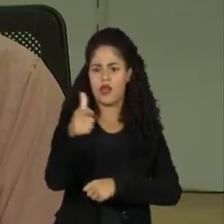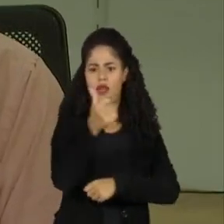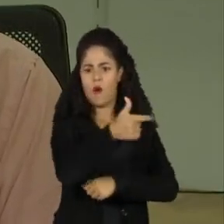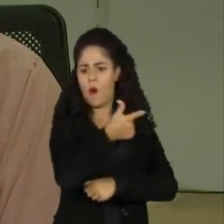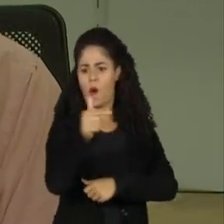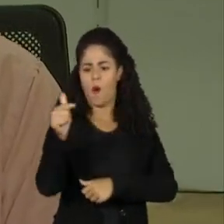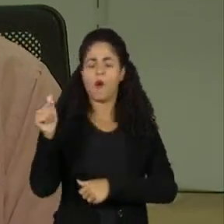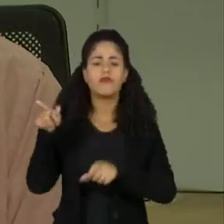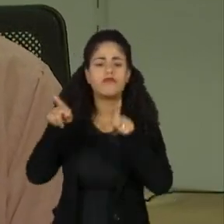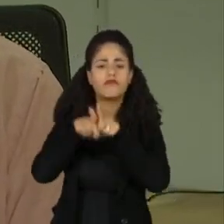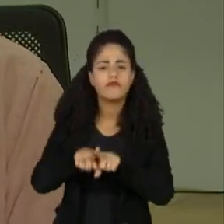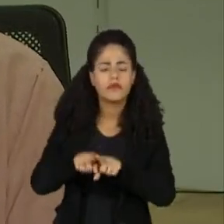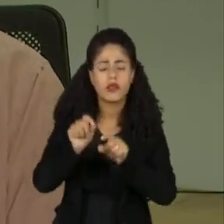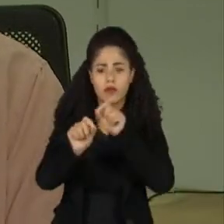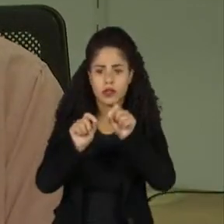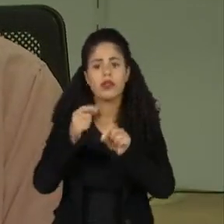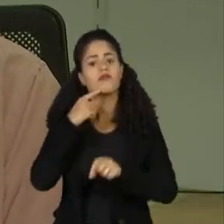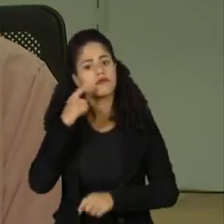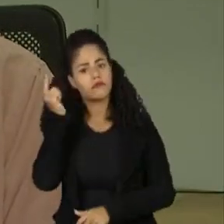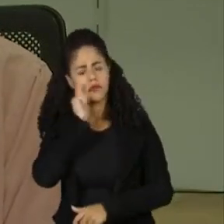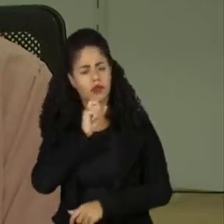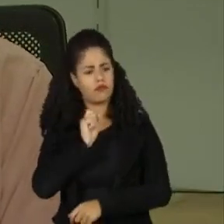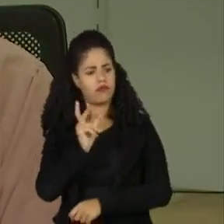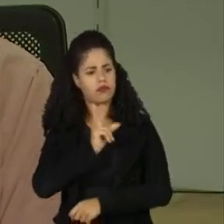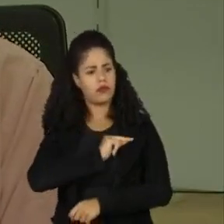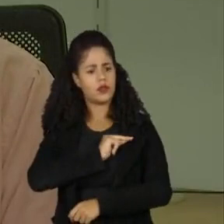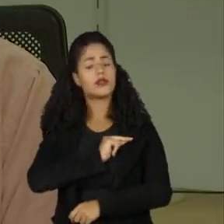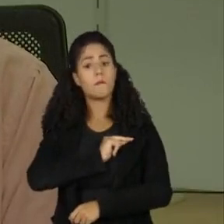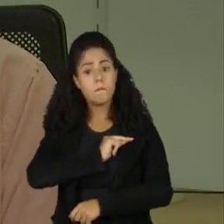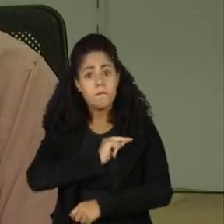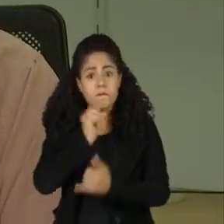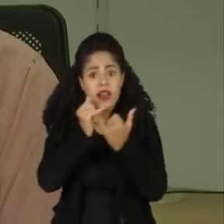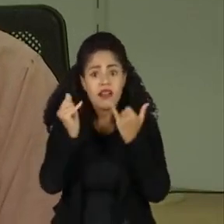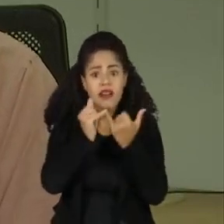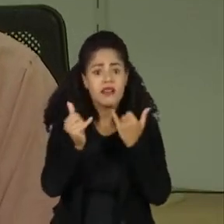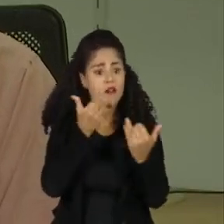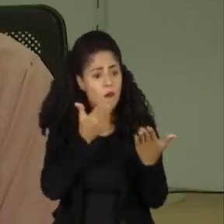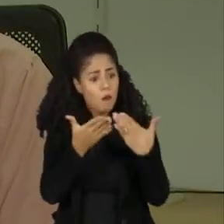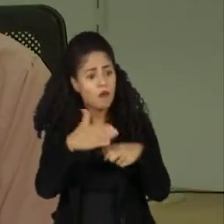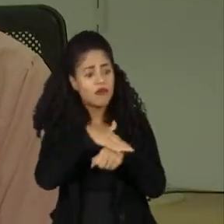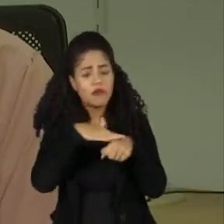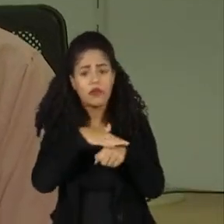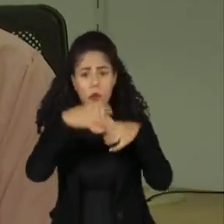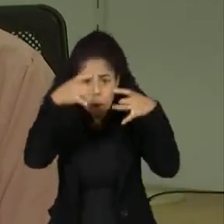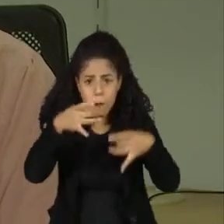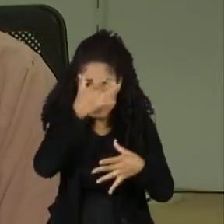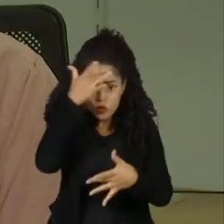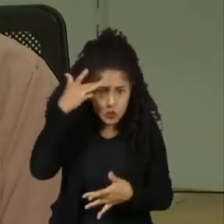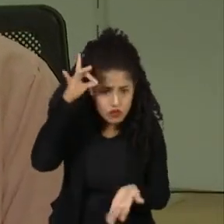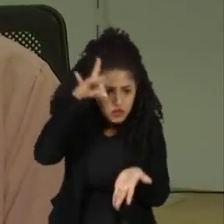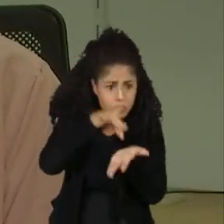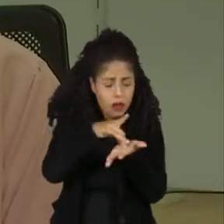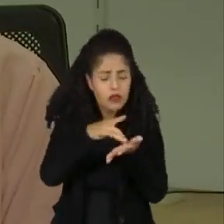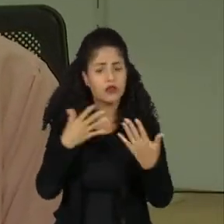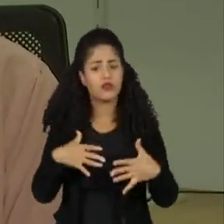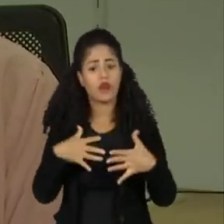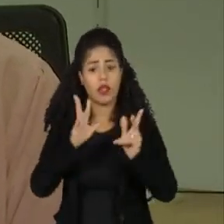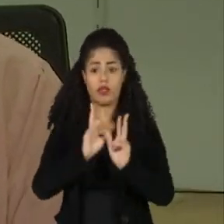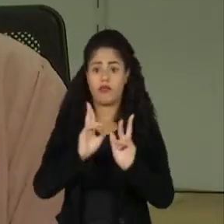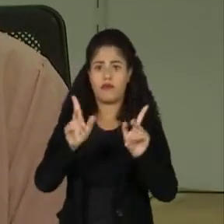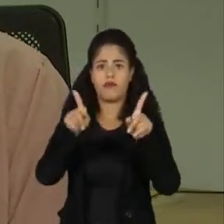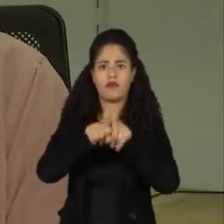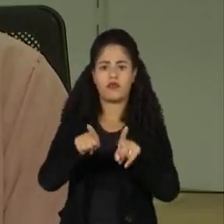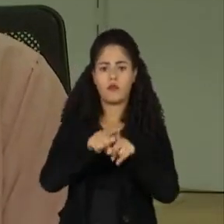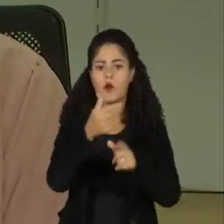sistemas. Então você realmente tem a impressão que está conversando com uma pessoa. Além disso, ele tem um diferencial de talvez